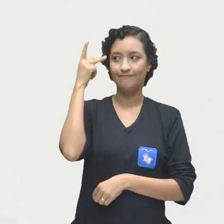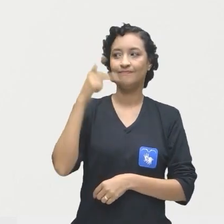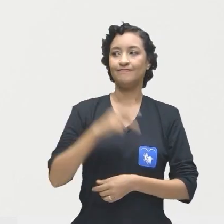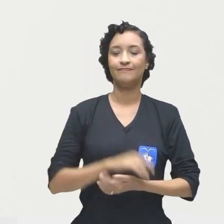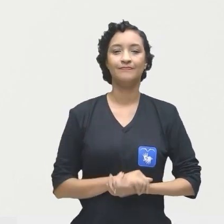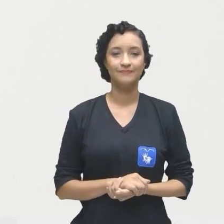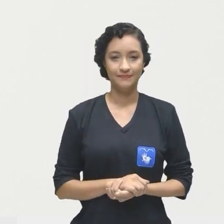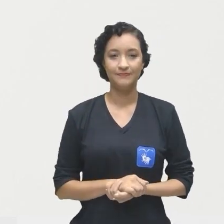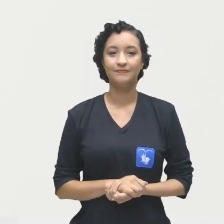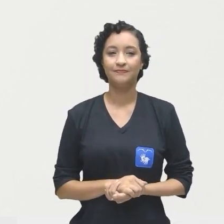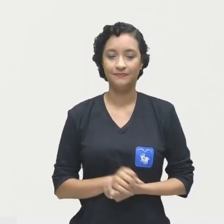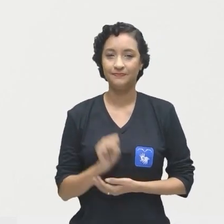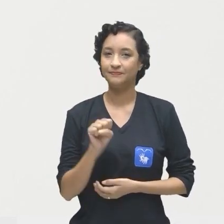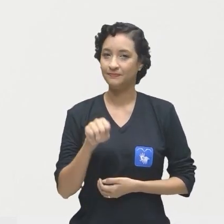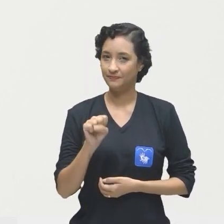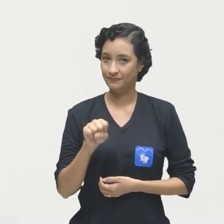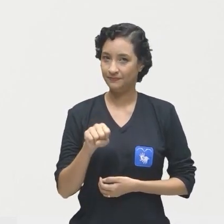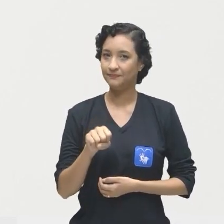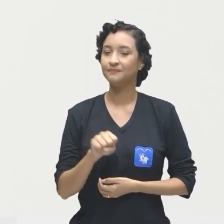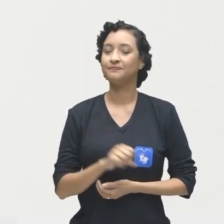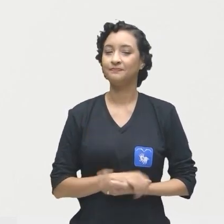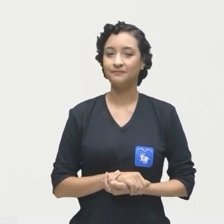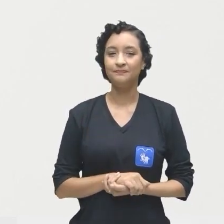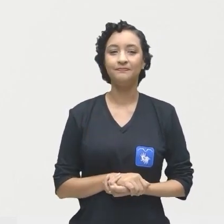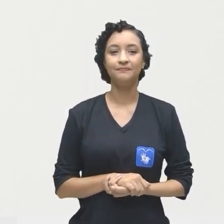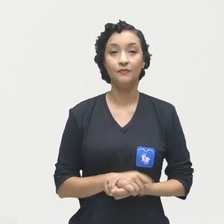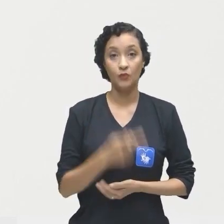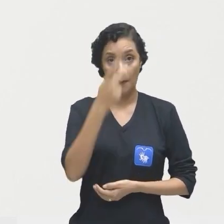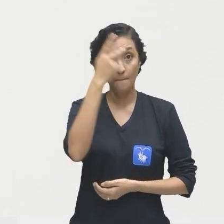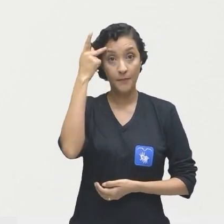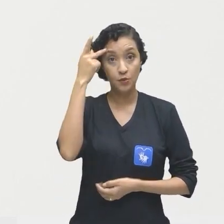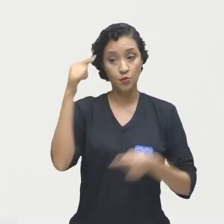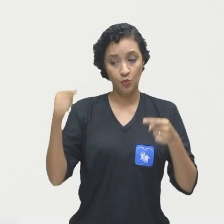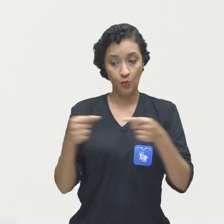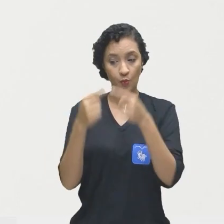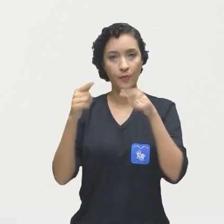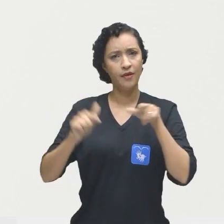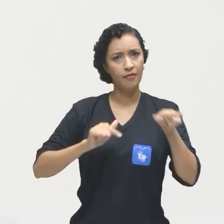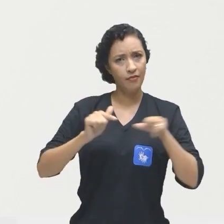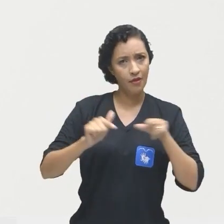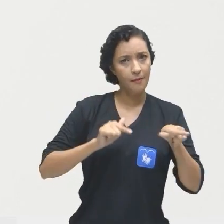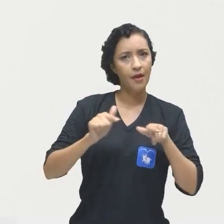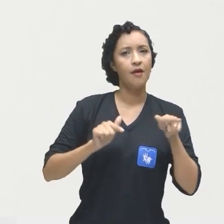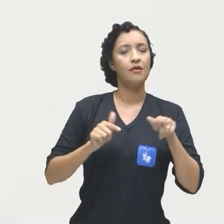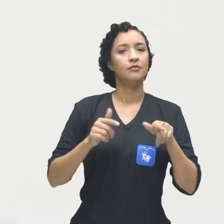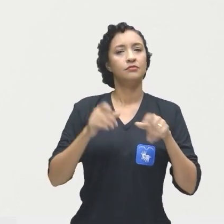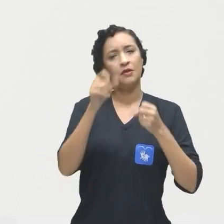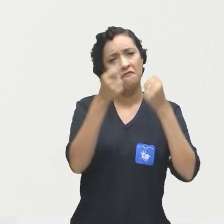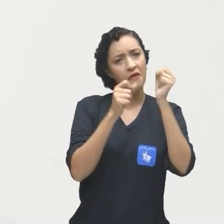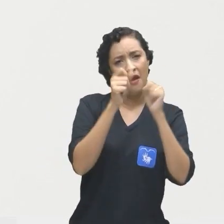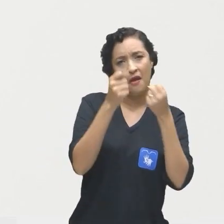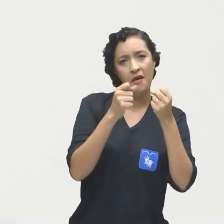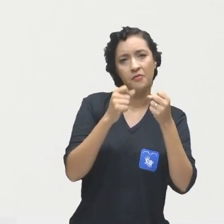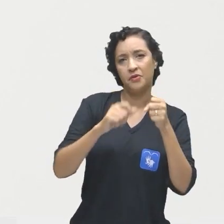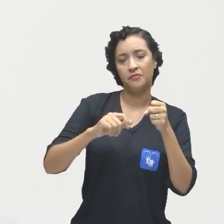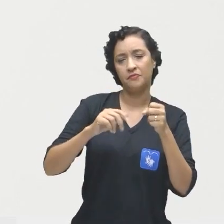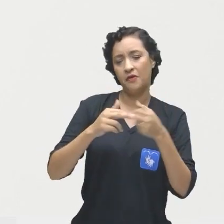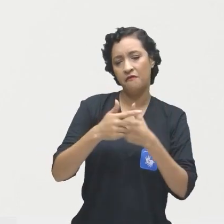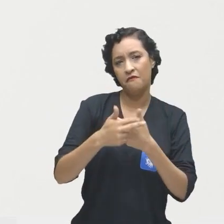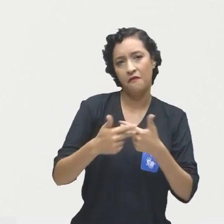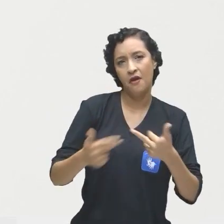trabalho. Olha só, são pessoas que trabalham nas fábricas, né? Em vários lugares e também o seu